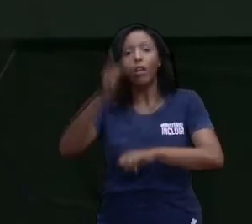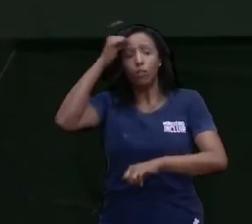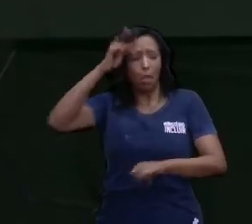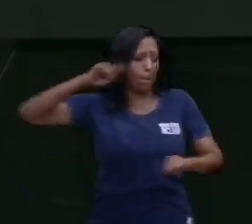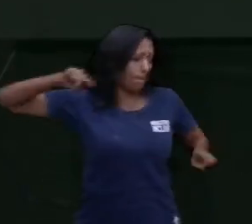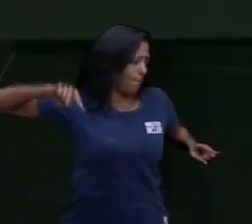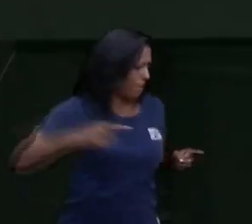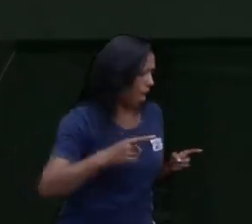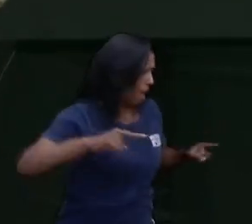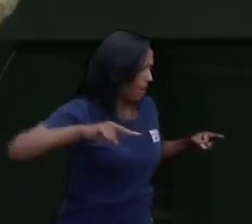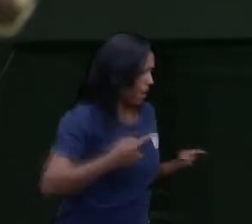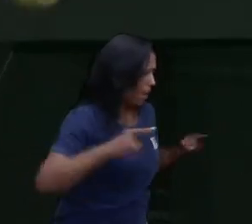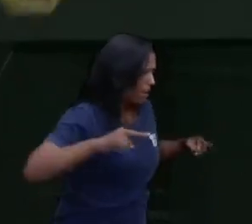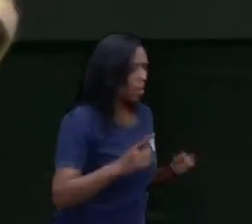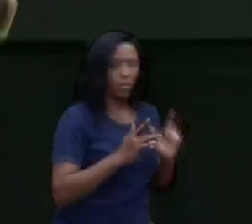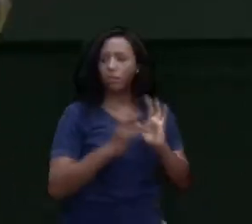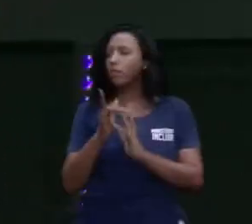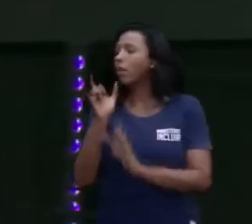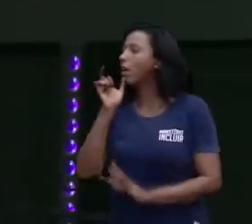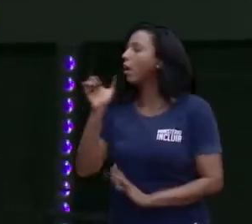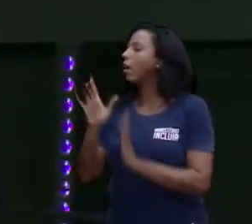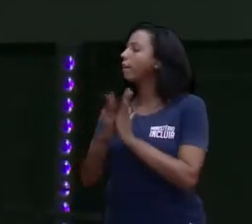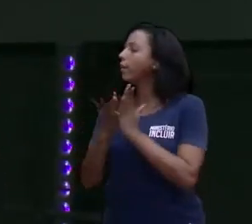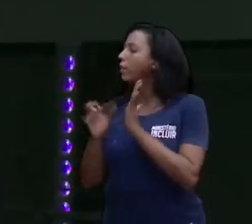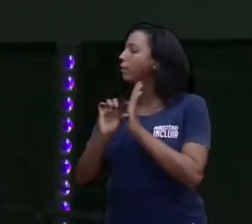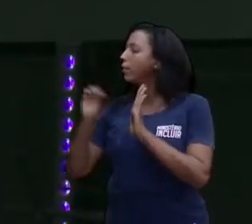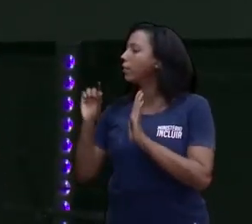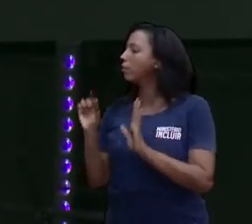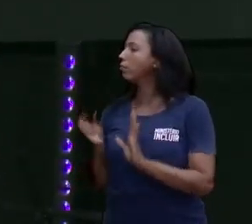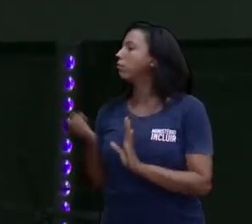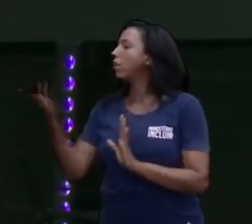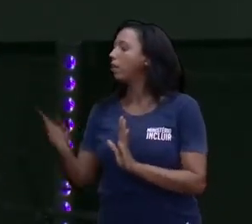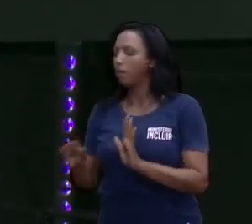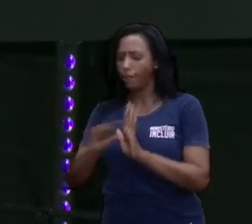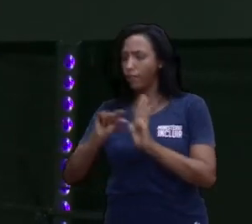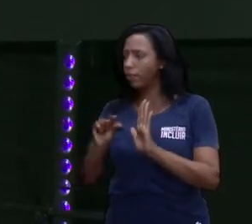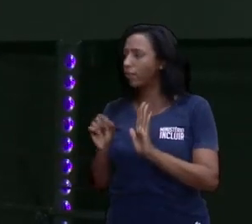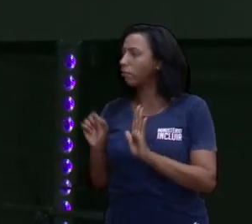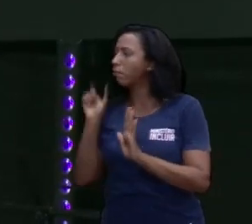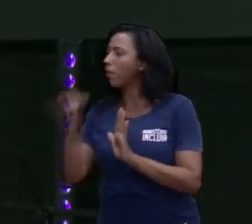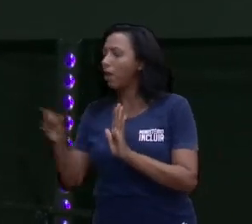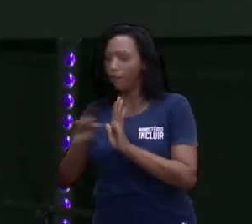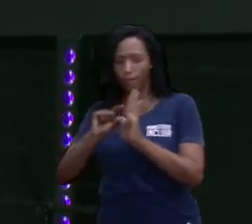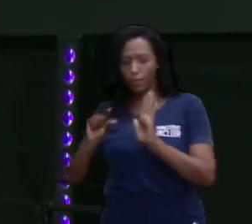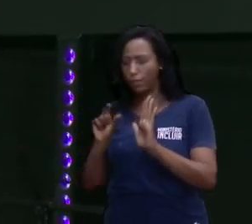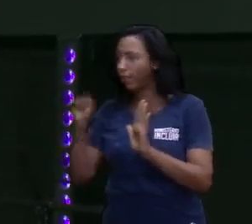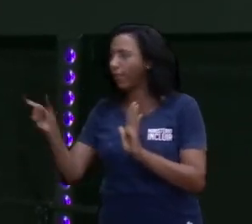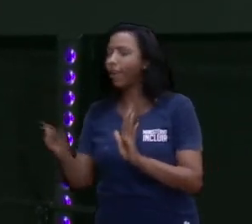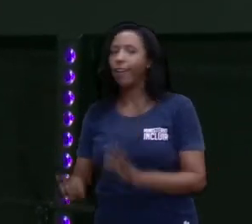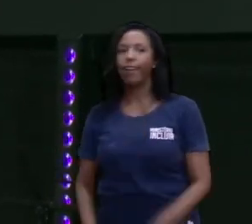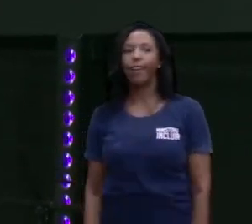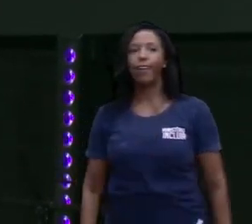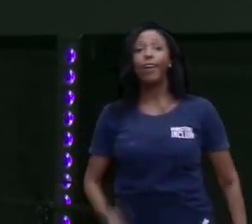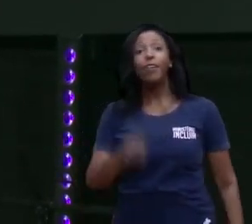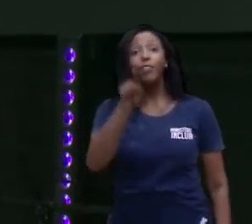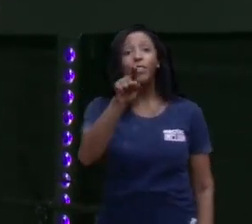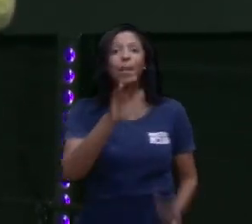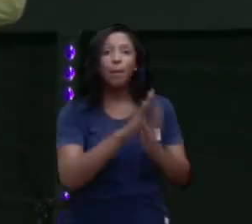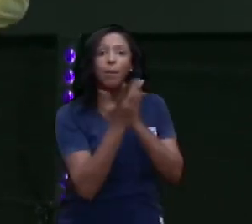se você medir você decora a Bíblia deles é claro a Bíblia quando vem uma situação você tem arquivo para puxar informação de como